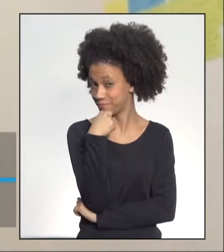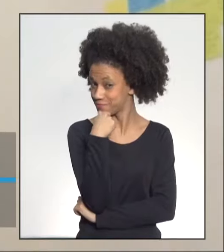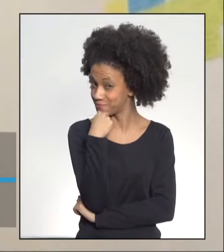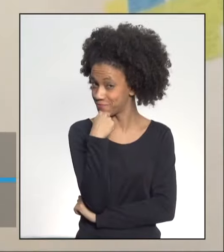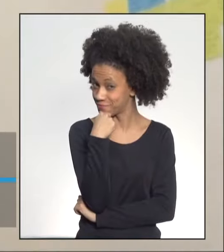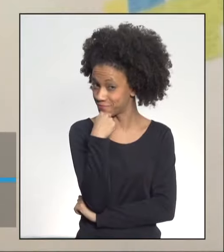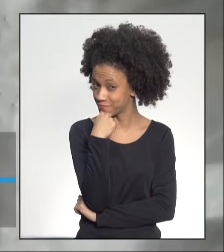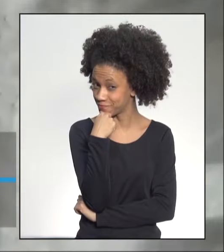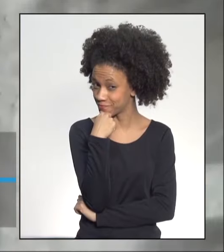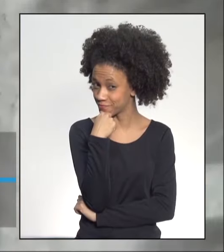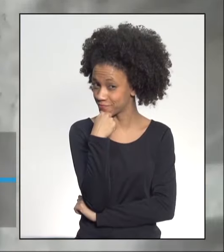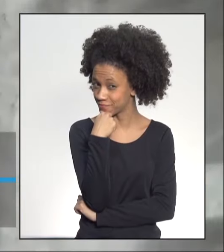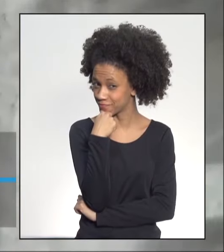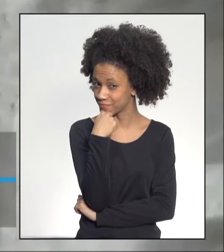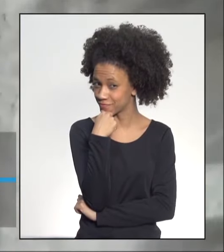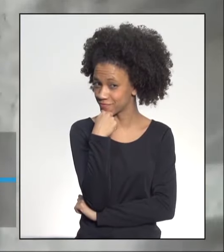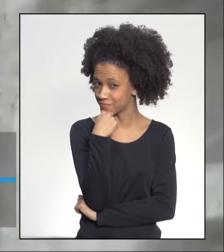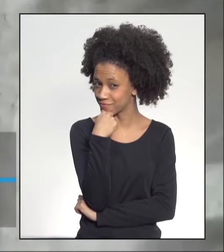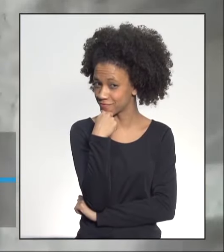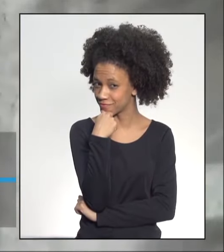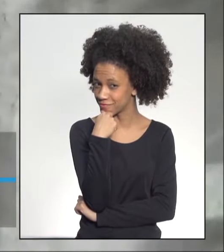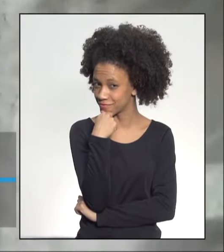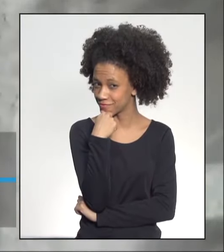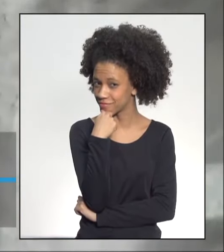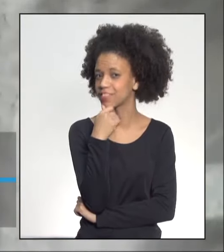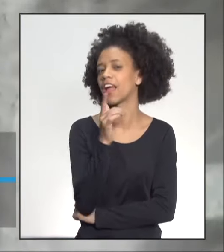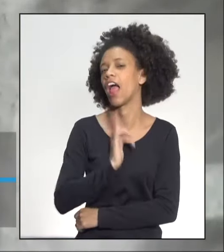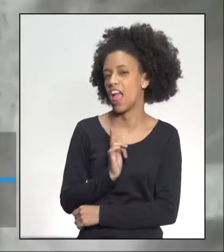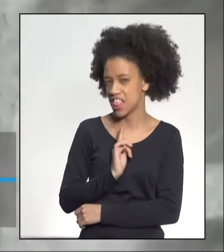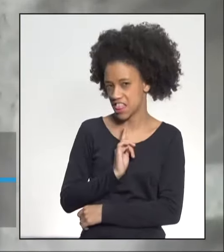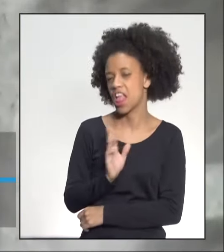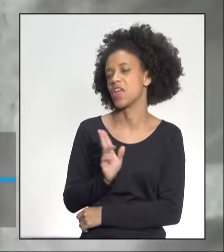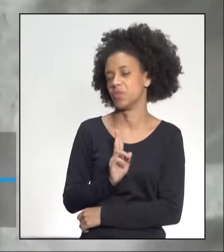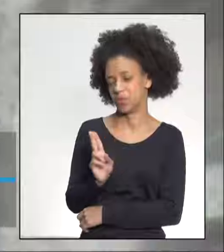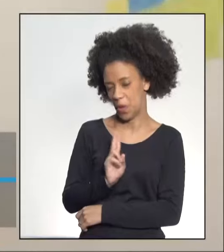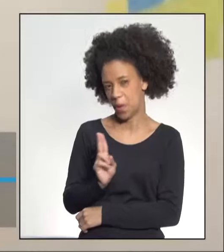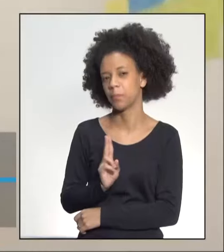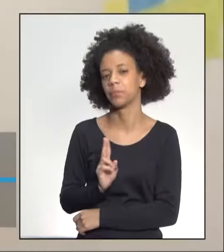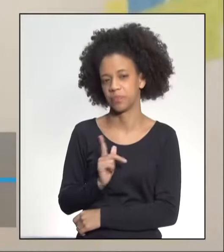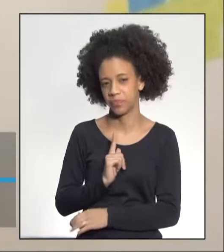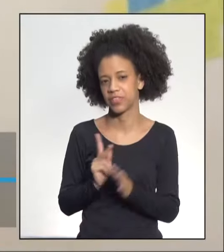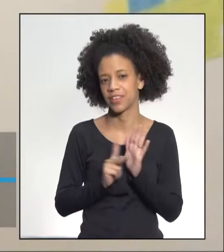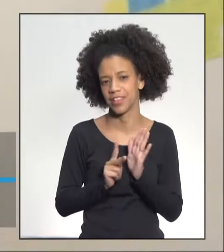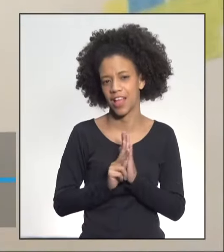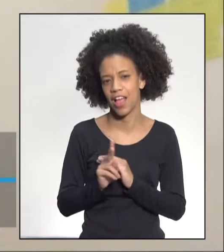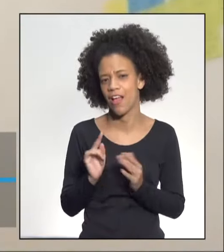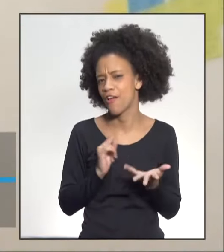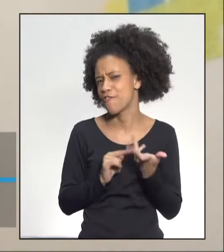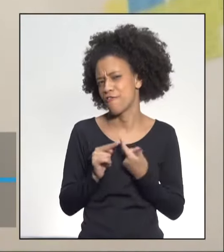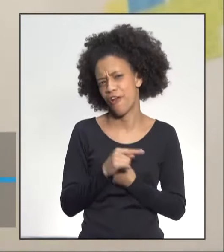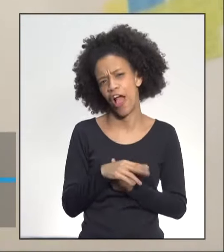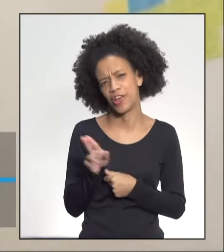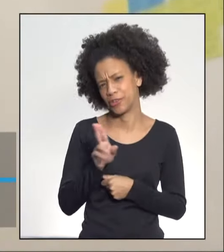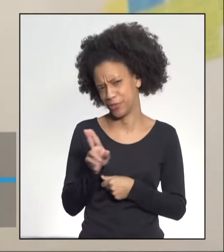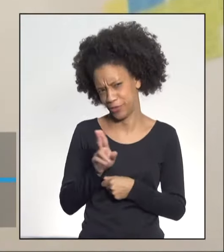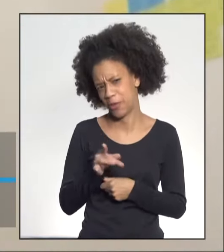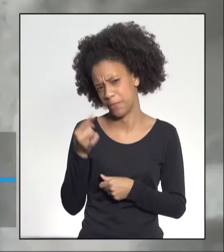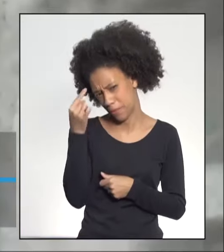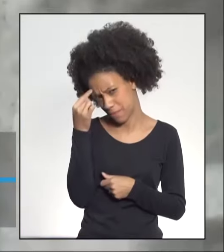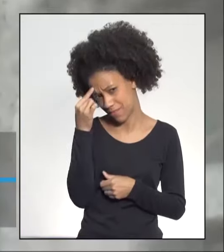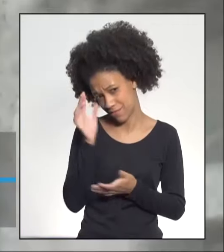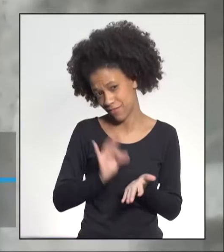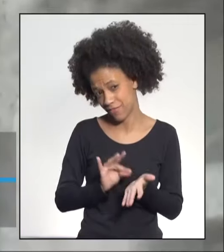Tem um nome, professora adora fazer isso. Tem um nome disso aí, né? Tem vários nomezinhos, se gente for pensar, não verdade? É,